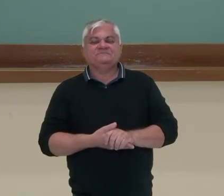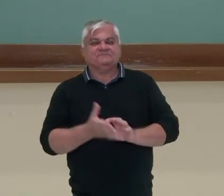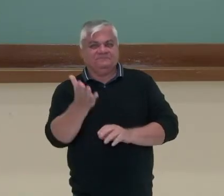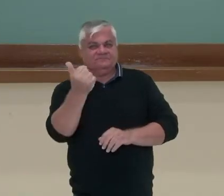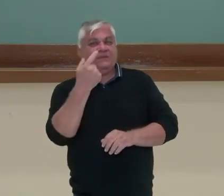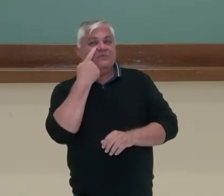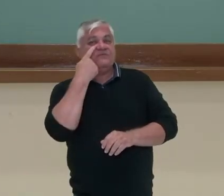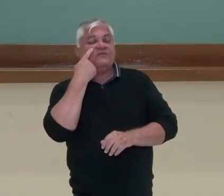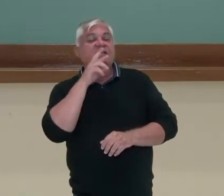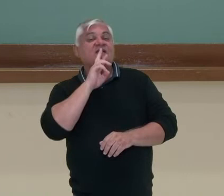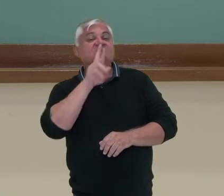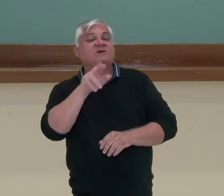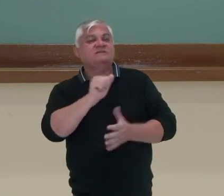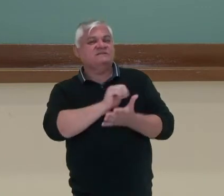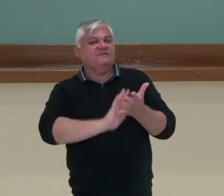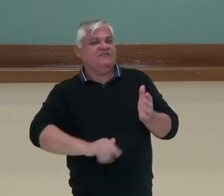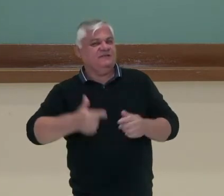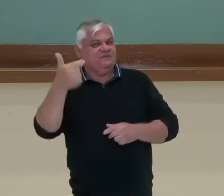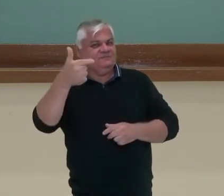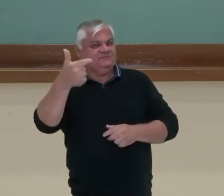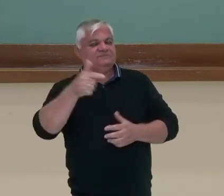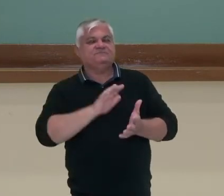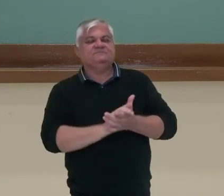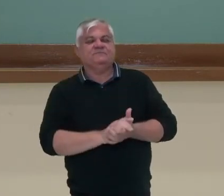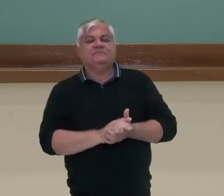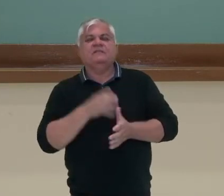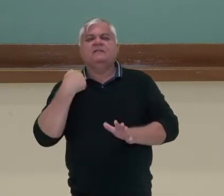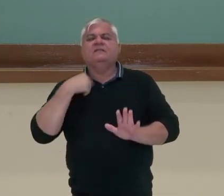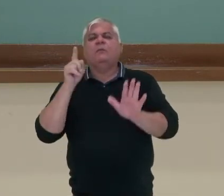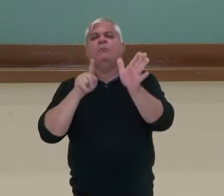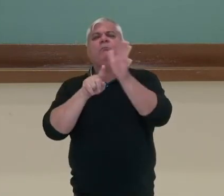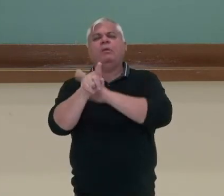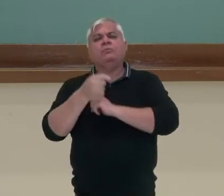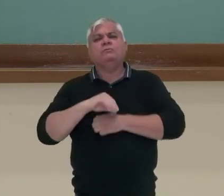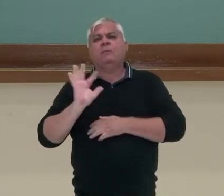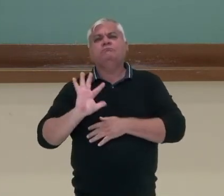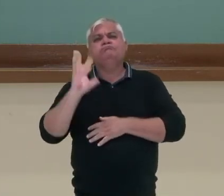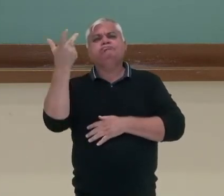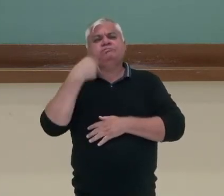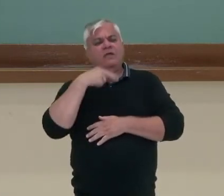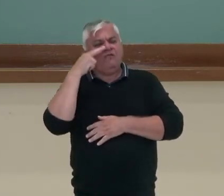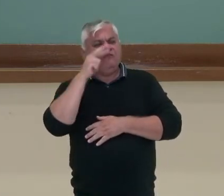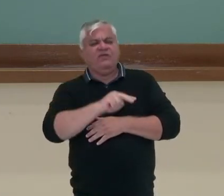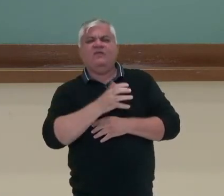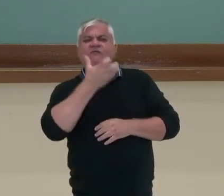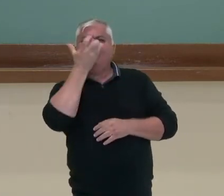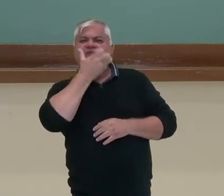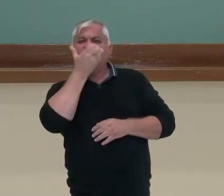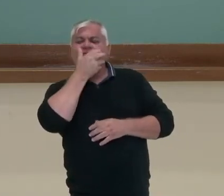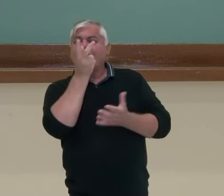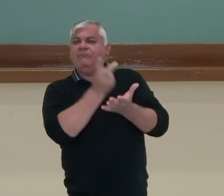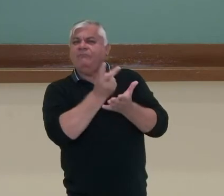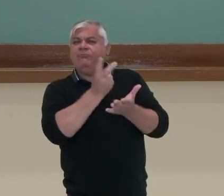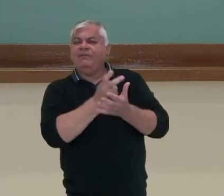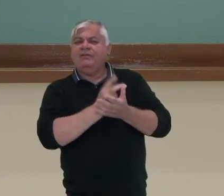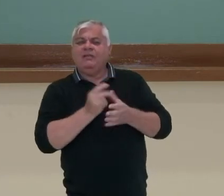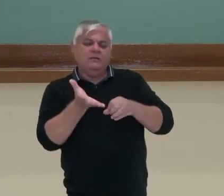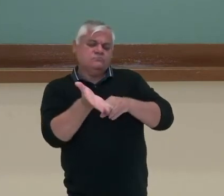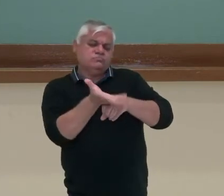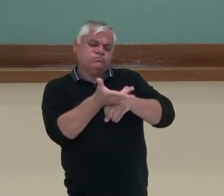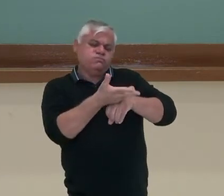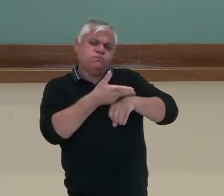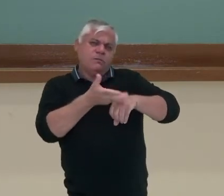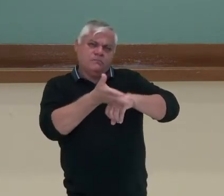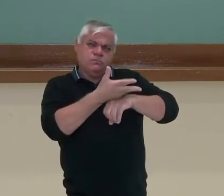Vamos para a correção da atividade 2? Olha só, o enunciado fala de um fenômeno que a gente observa com frequência. A gente descasca as